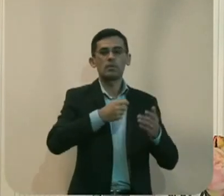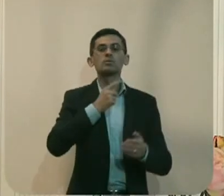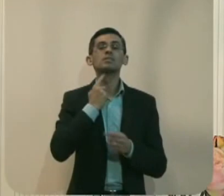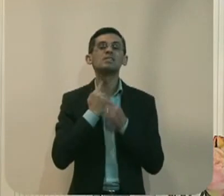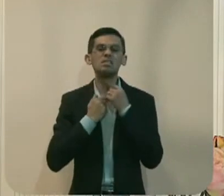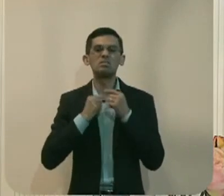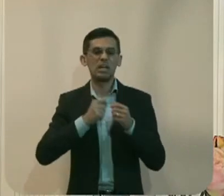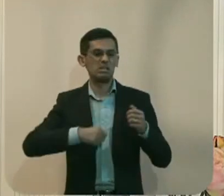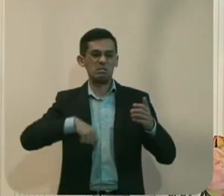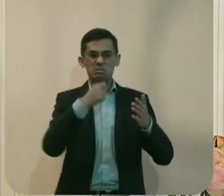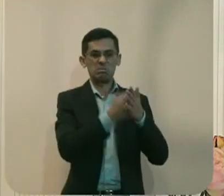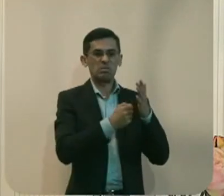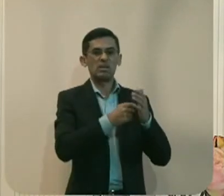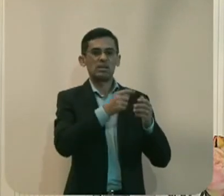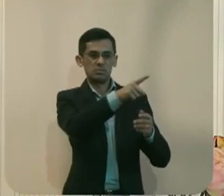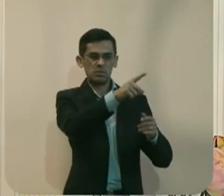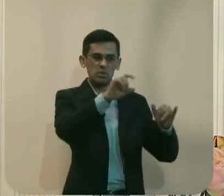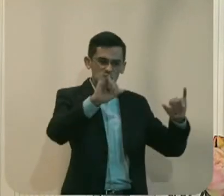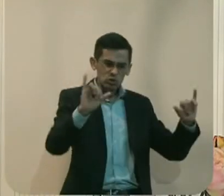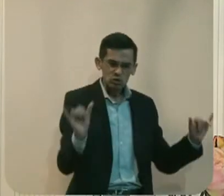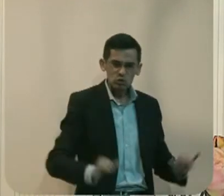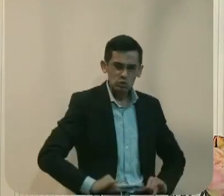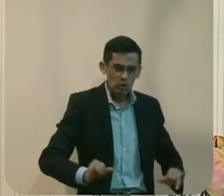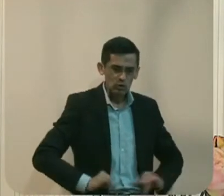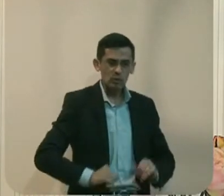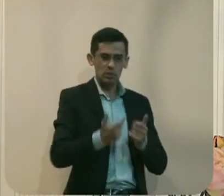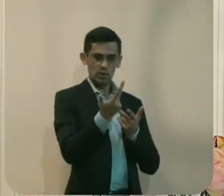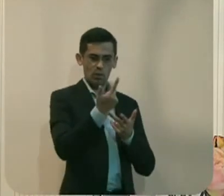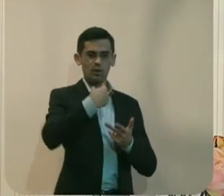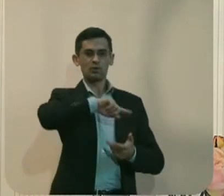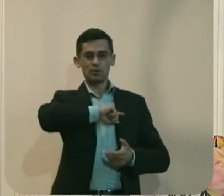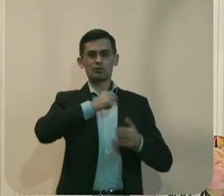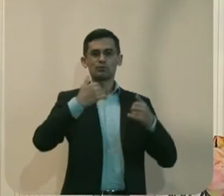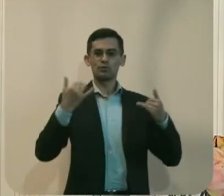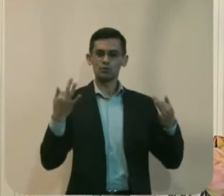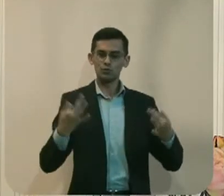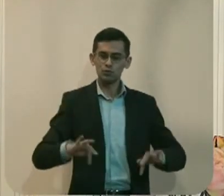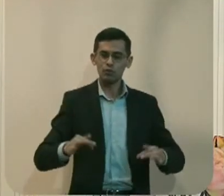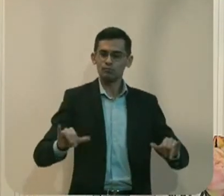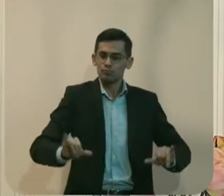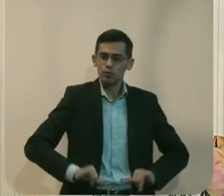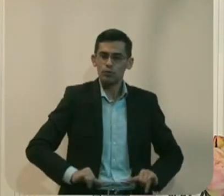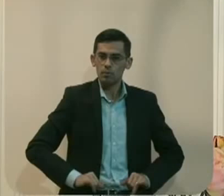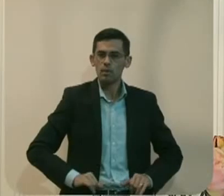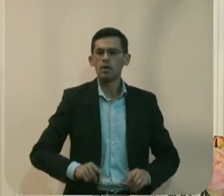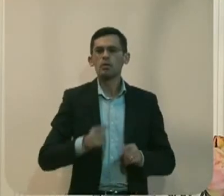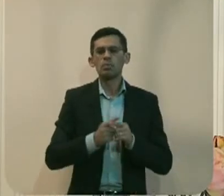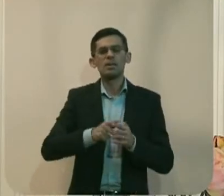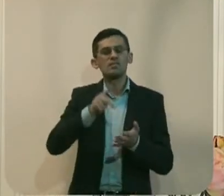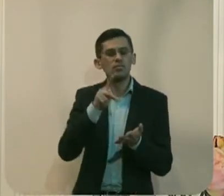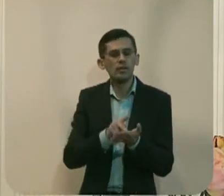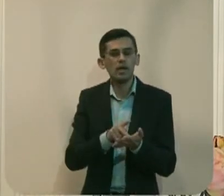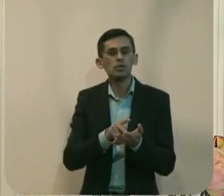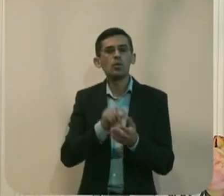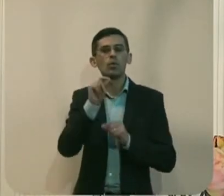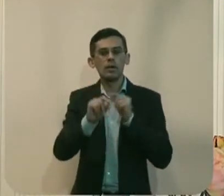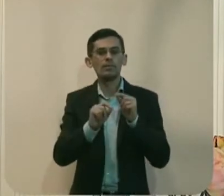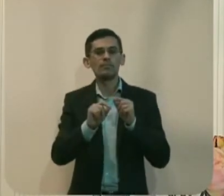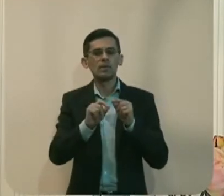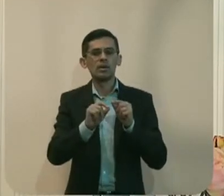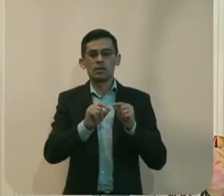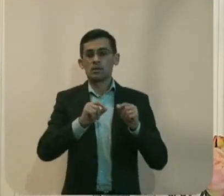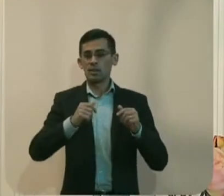é que as pessoas sofram o que a gente sofreu, porque na verdade a gente quer que o ciclo